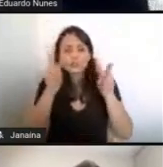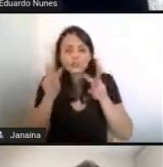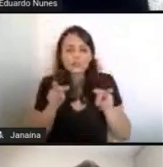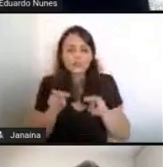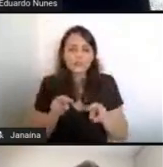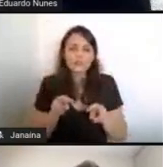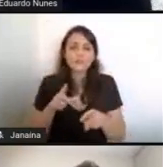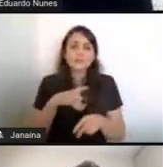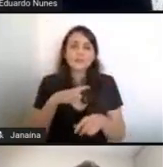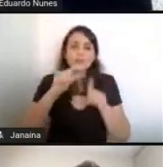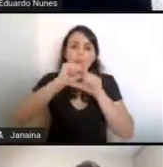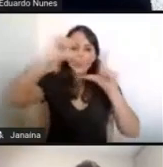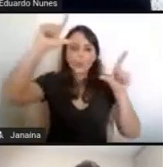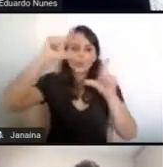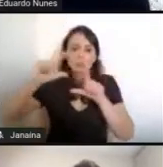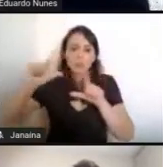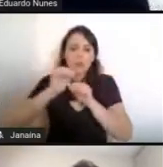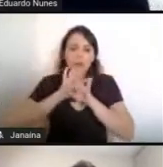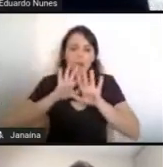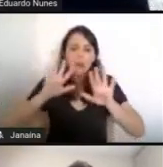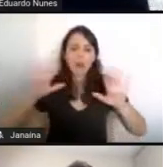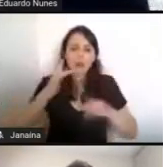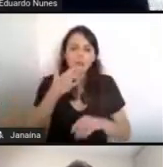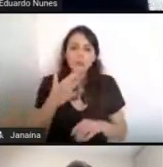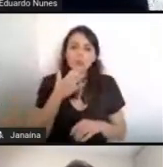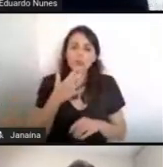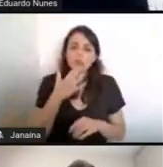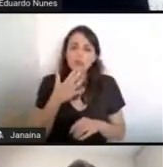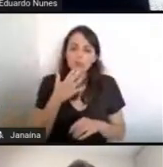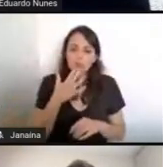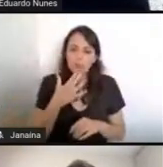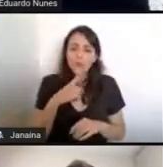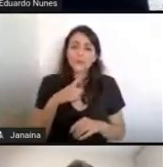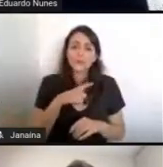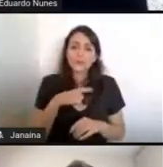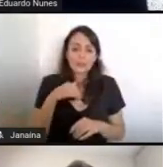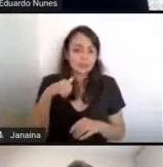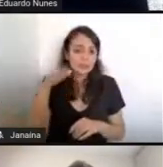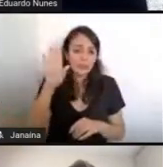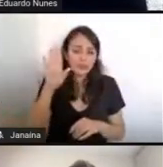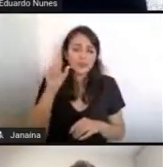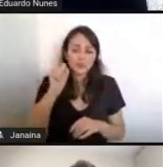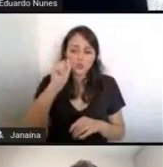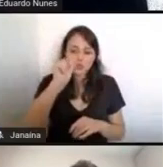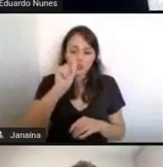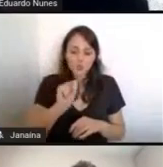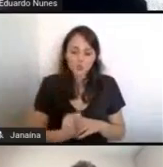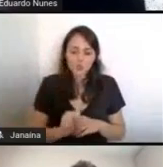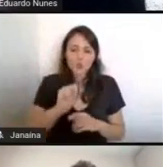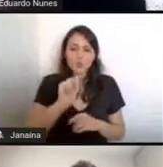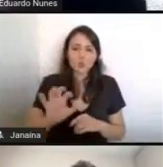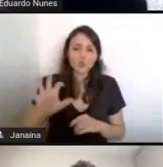vazios assistenciais nos pontos mais claros do mapa, né, e uma concentração muito grande no eixo sul e sudeste do